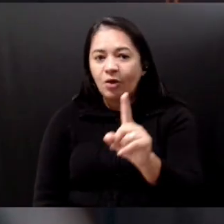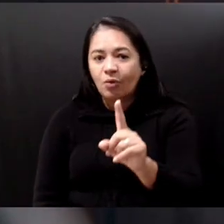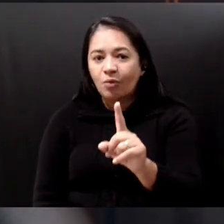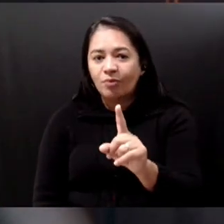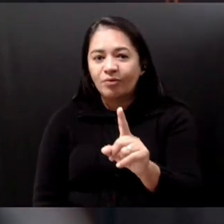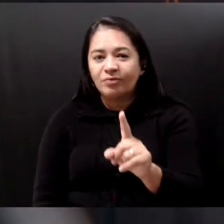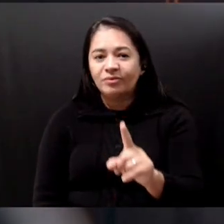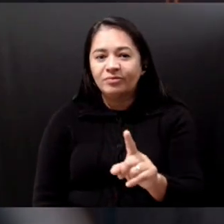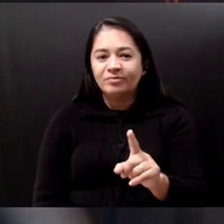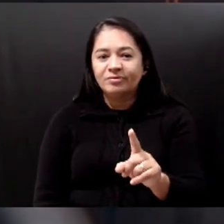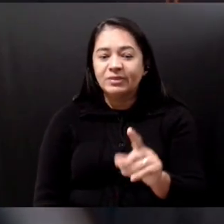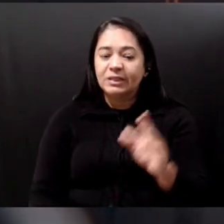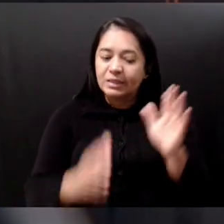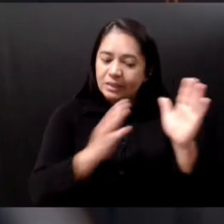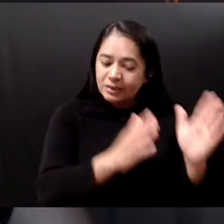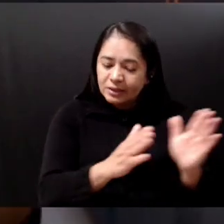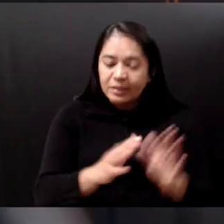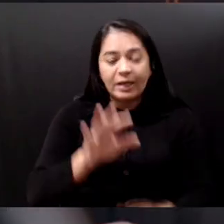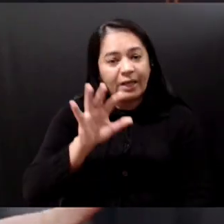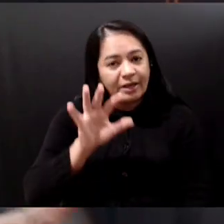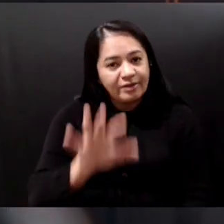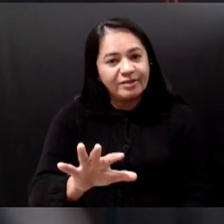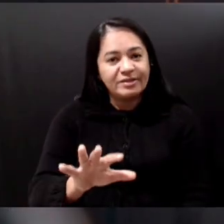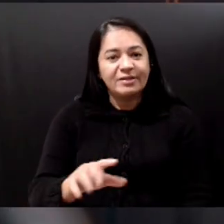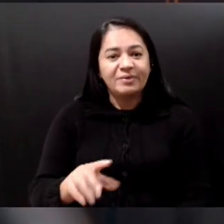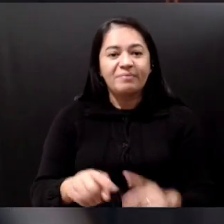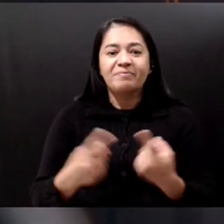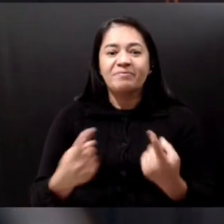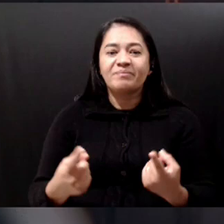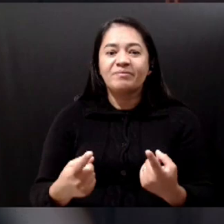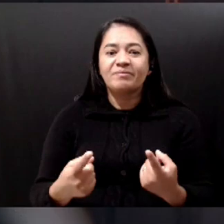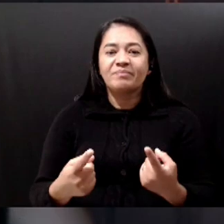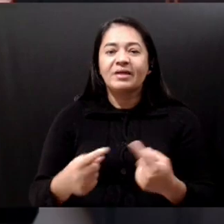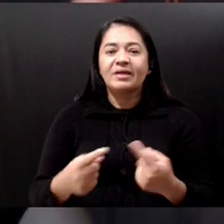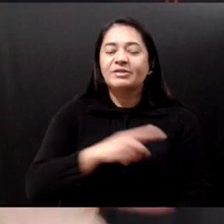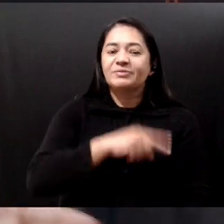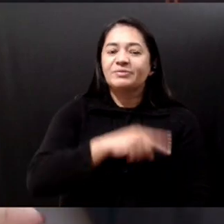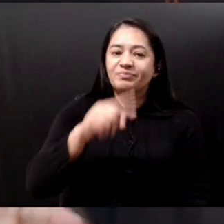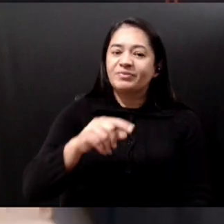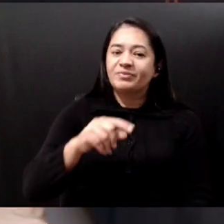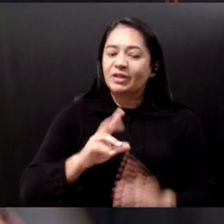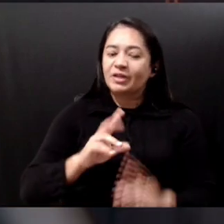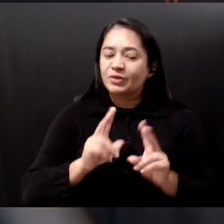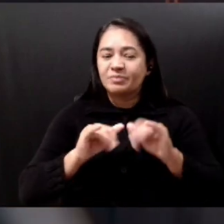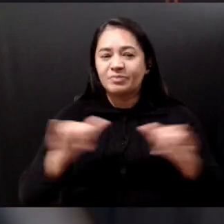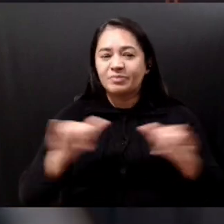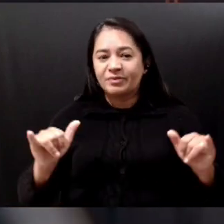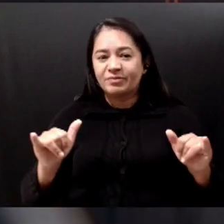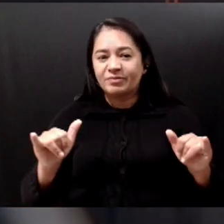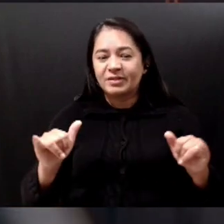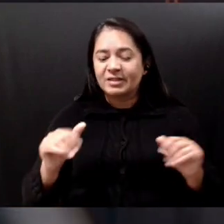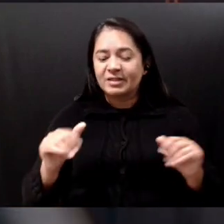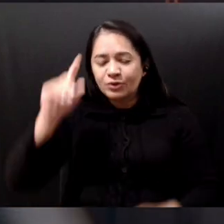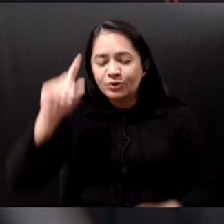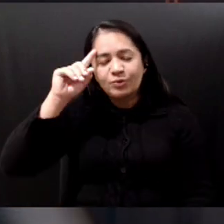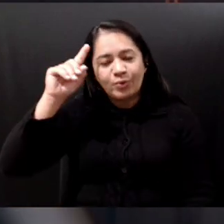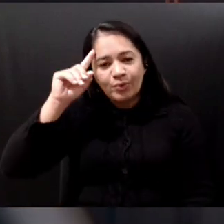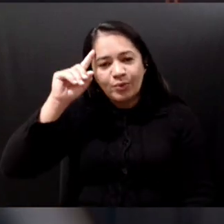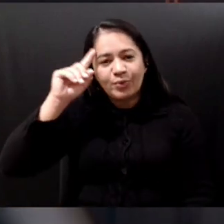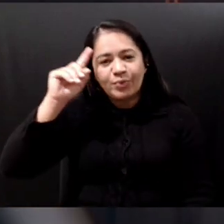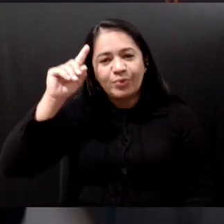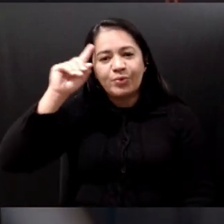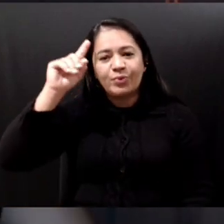do empreender. Mas é uma questão de estatística. Eu sempre digo, eu prospecto todo dia. Todo dia eu